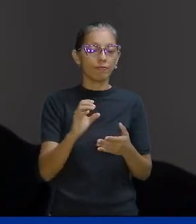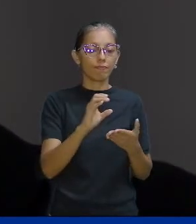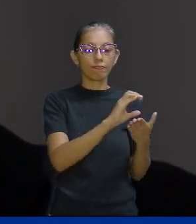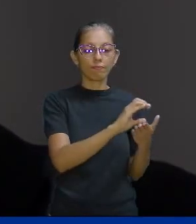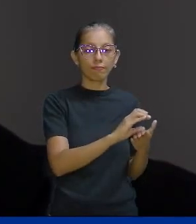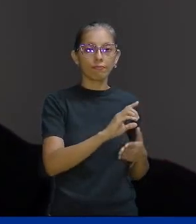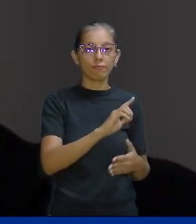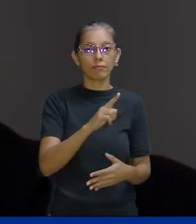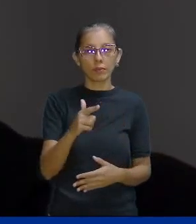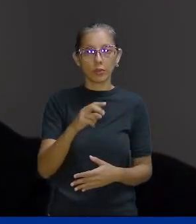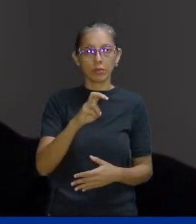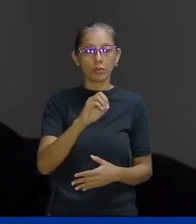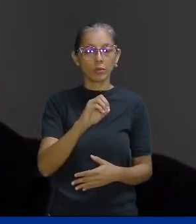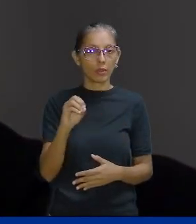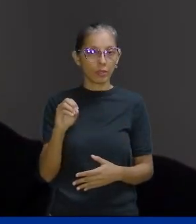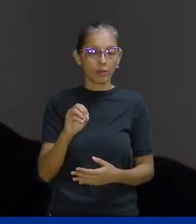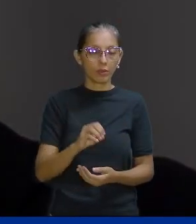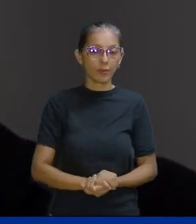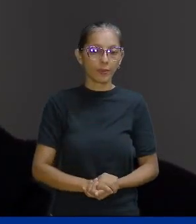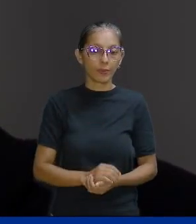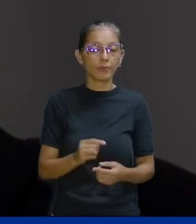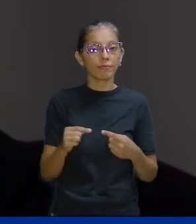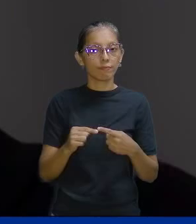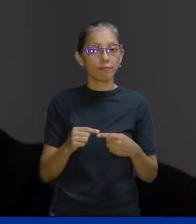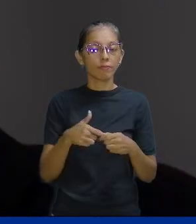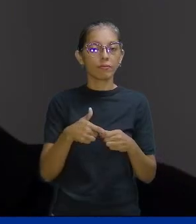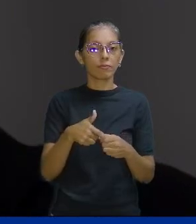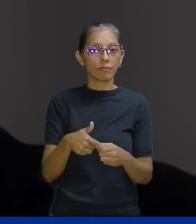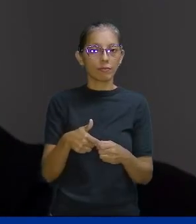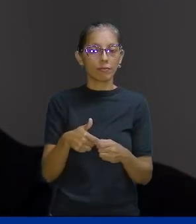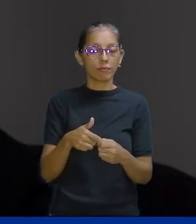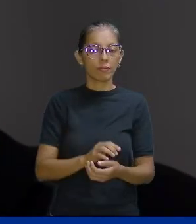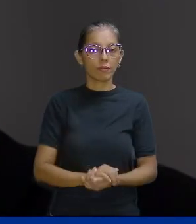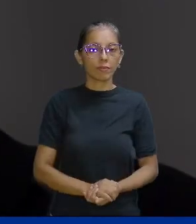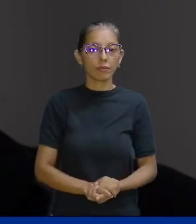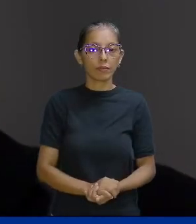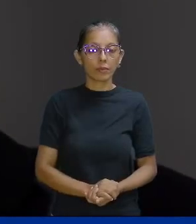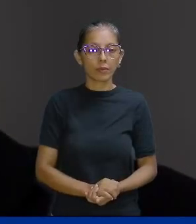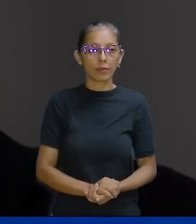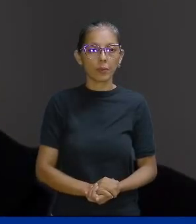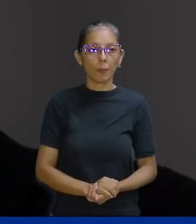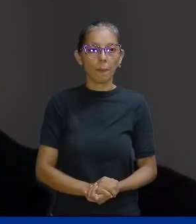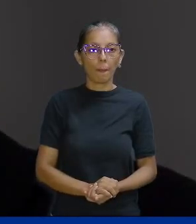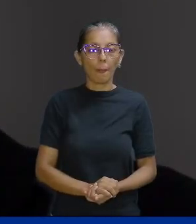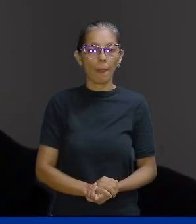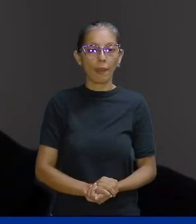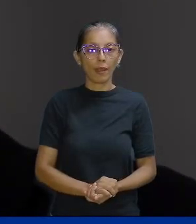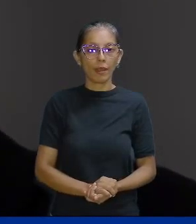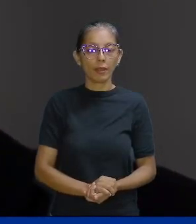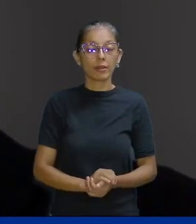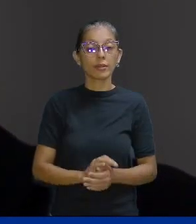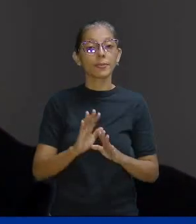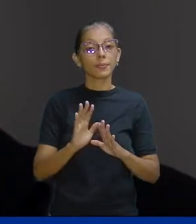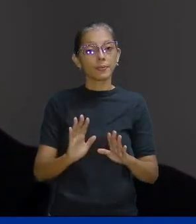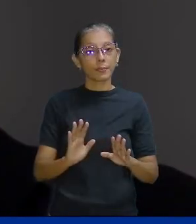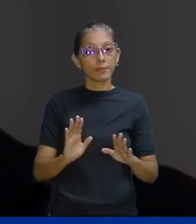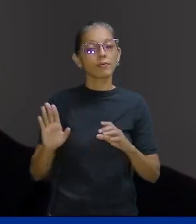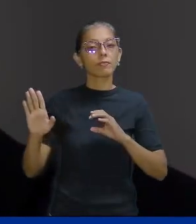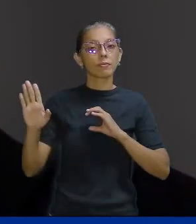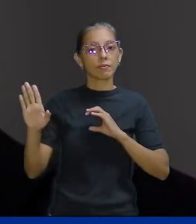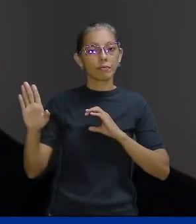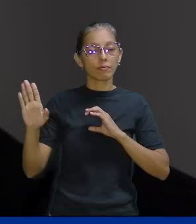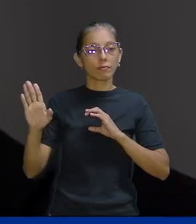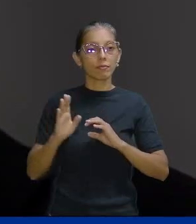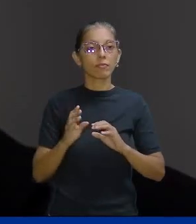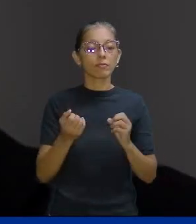referente aos gastos com combustíveis irregularmente utilizados. A recorrida, por sua vez, apresentou contra-razões,